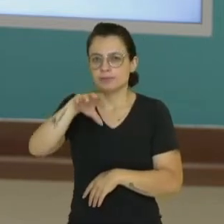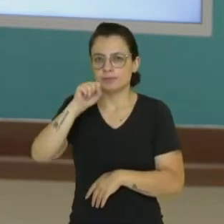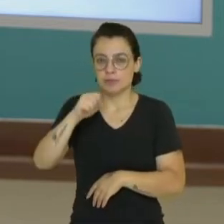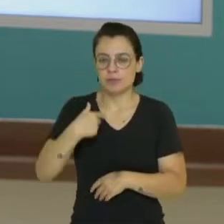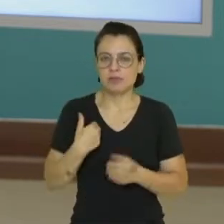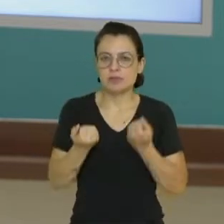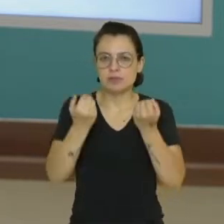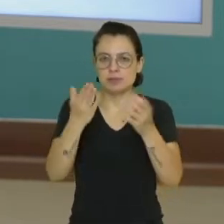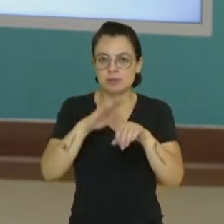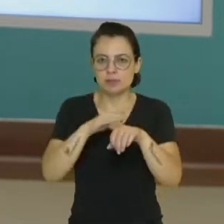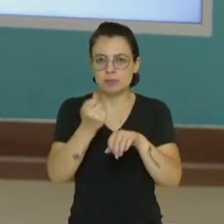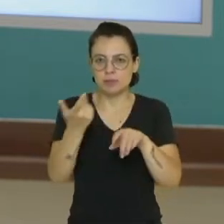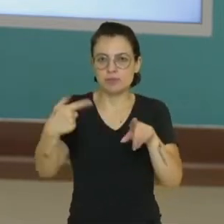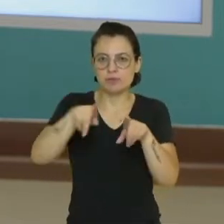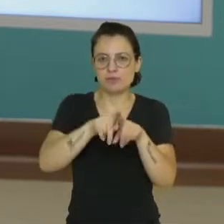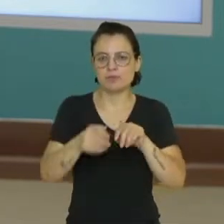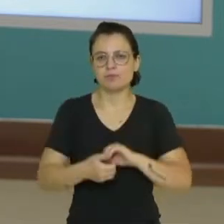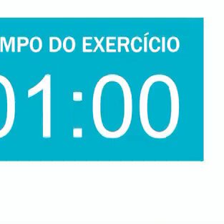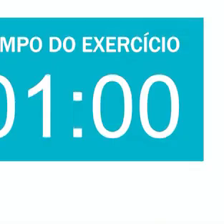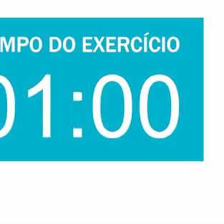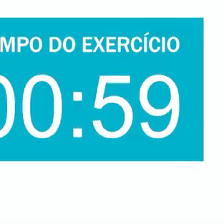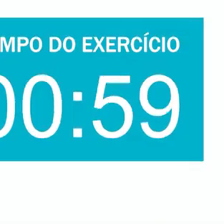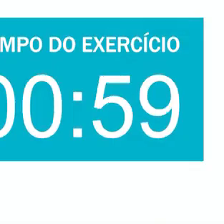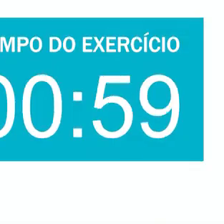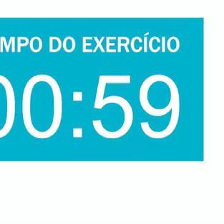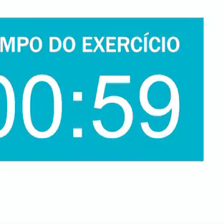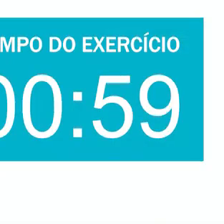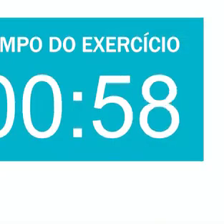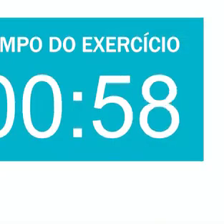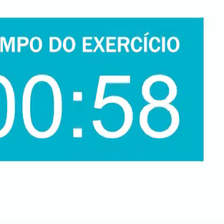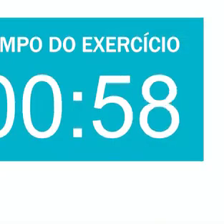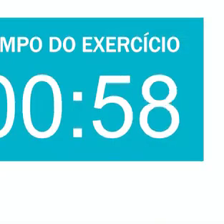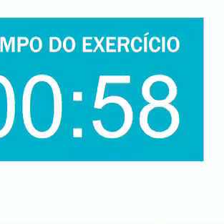você pensar e eu já retorno.